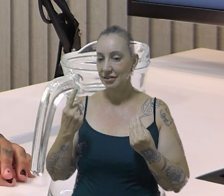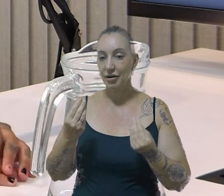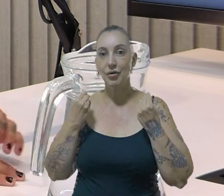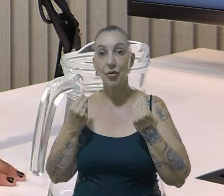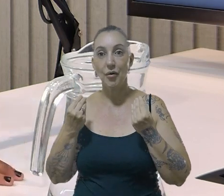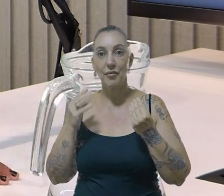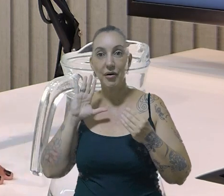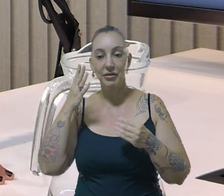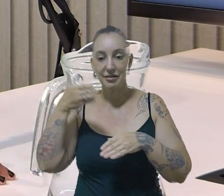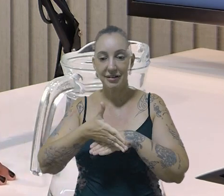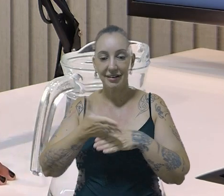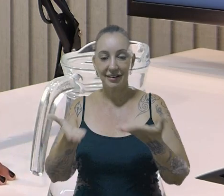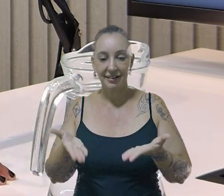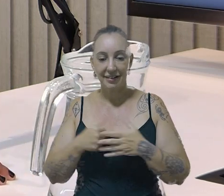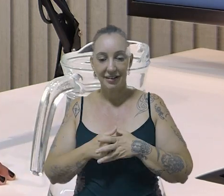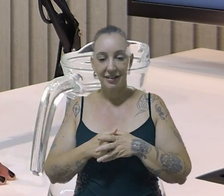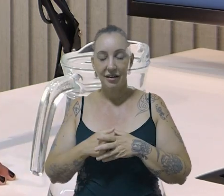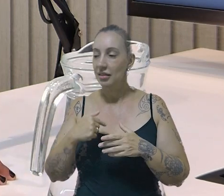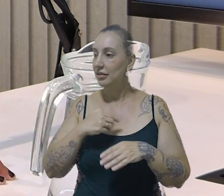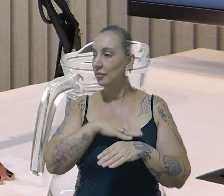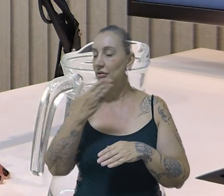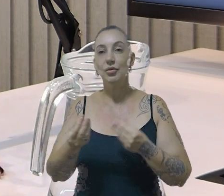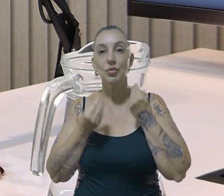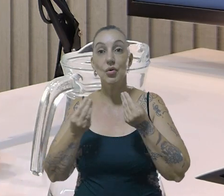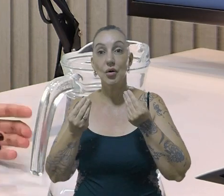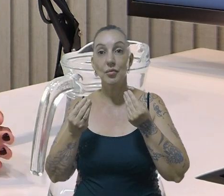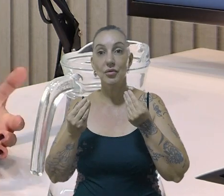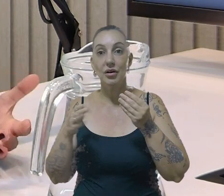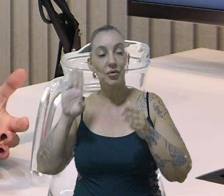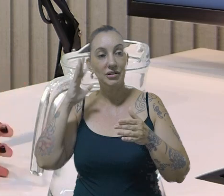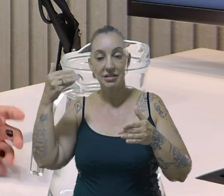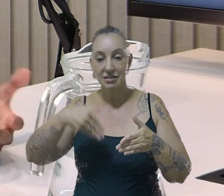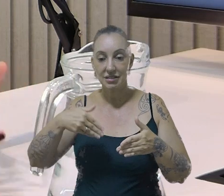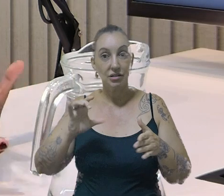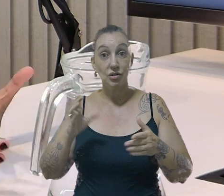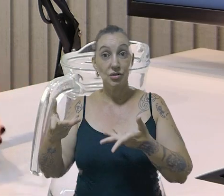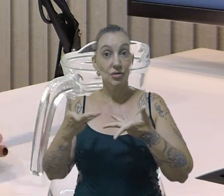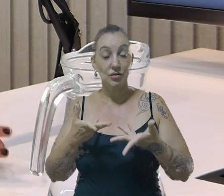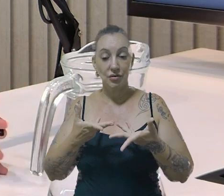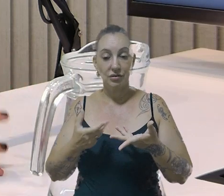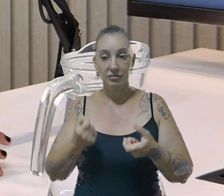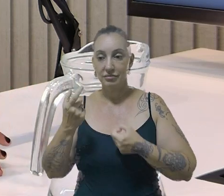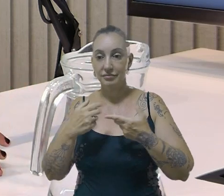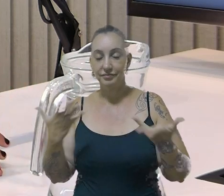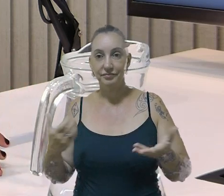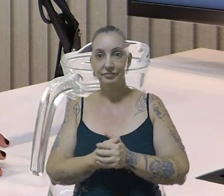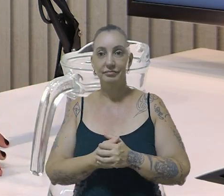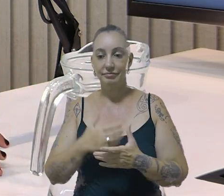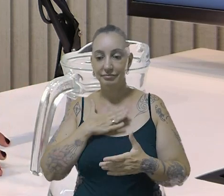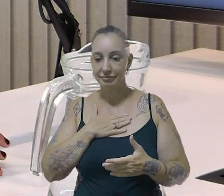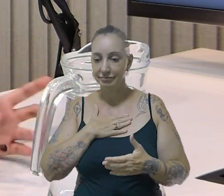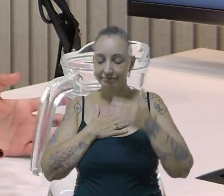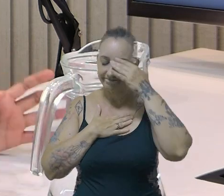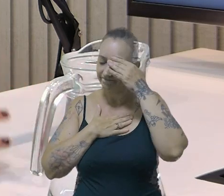parar aqui cara eu ficava o tempo inteiro tipo assim como é que eu vim parar aqui e não só pelo convite que foi aleatório mas tipo assim eu